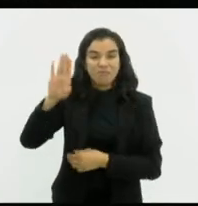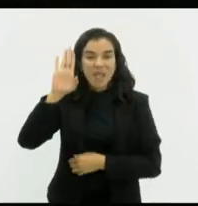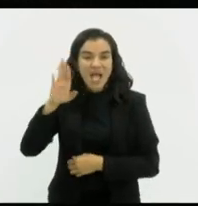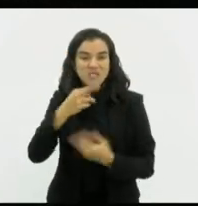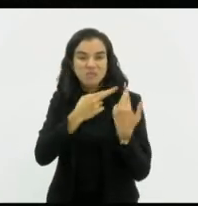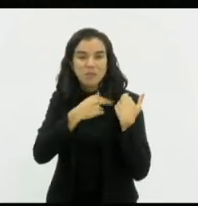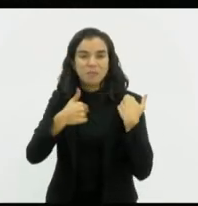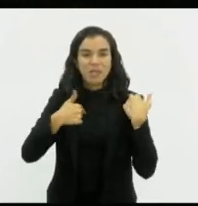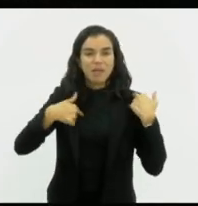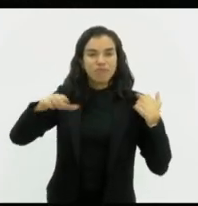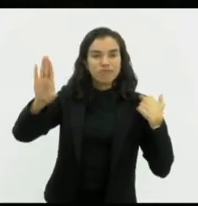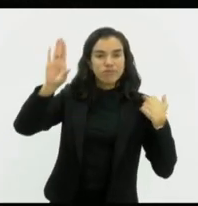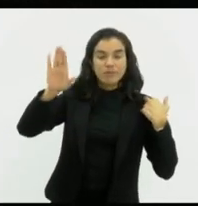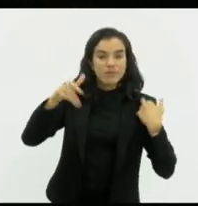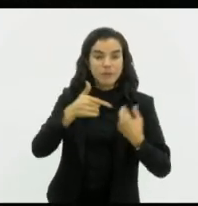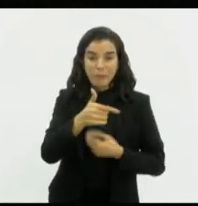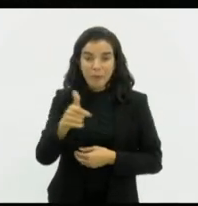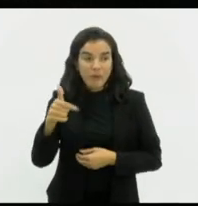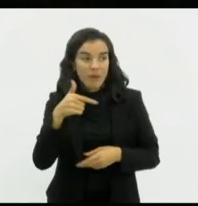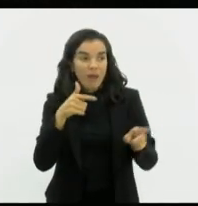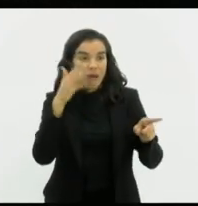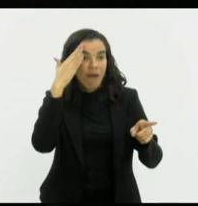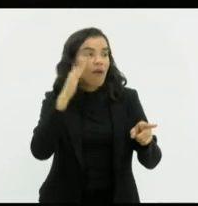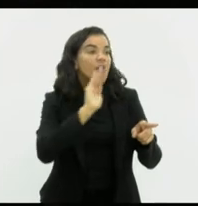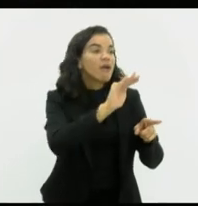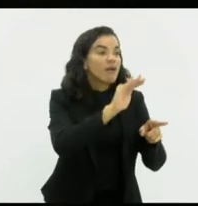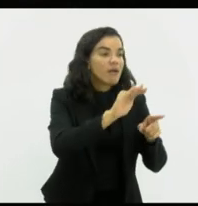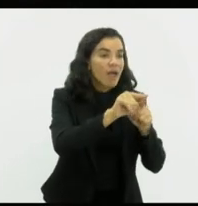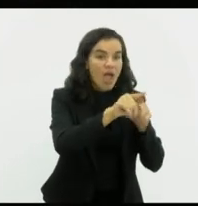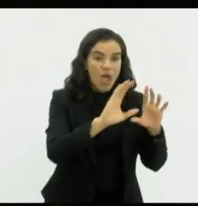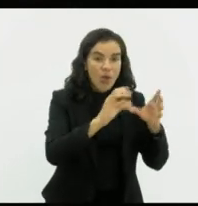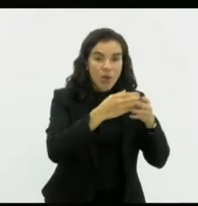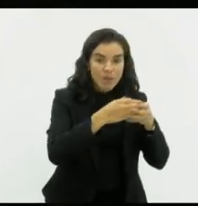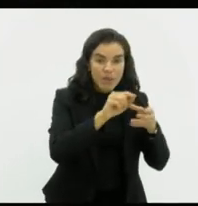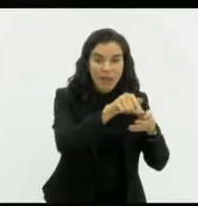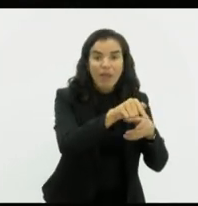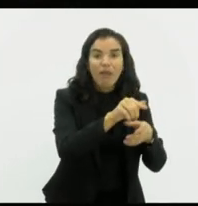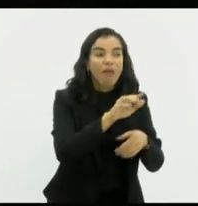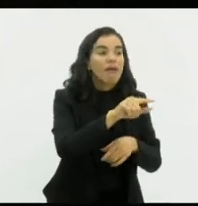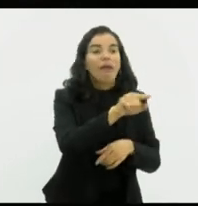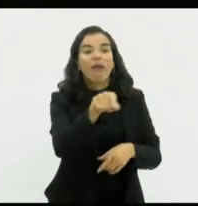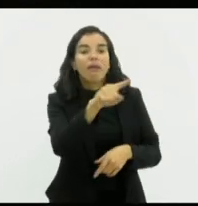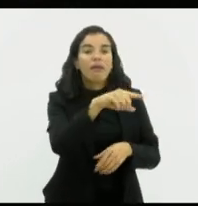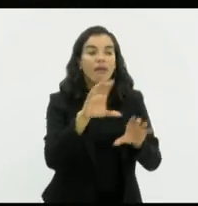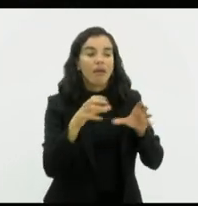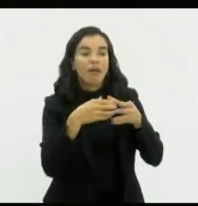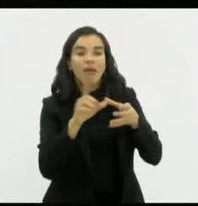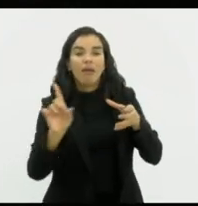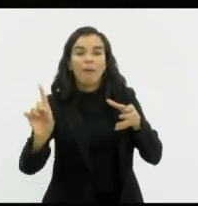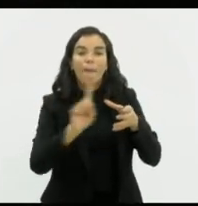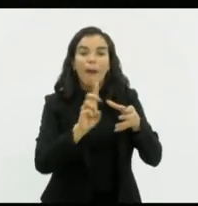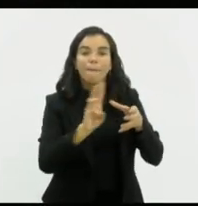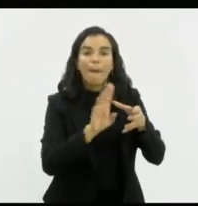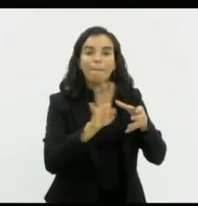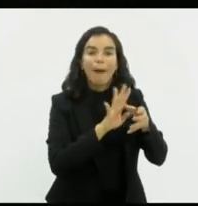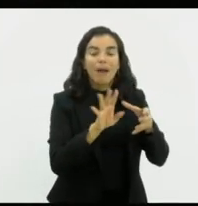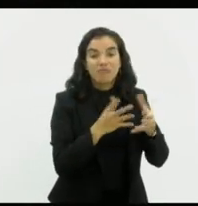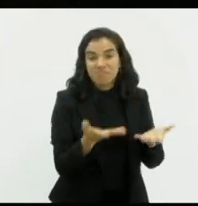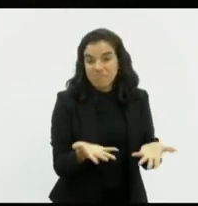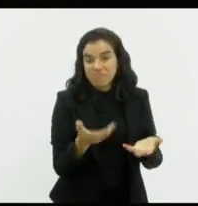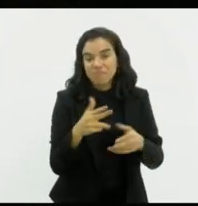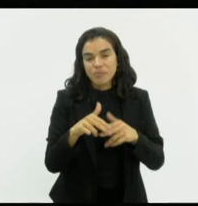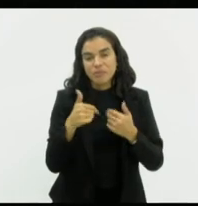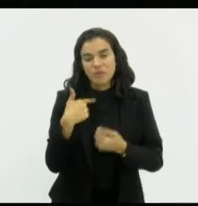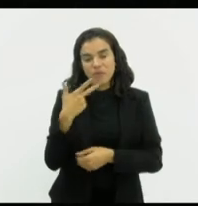que está acontecendo. E a gente também não vai saber quem cobrar. Se é um comitê de gestão, vou cobrar de quem? Então, eu estou fazendo aqui a minha